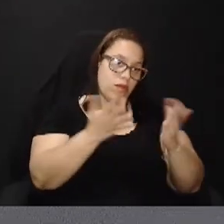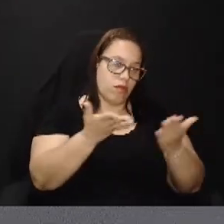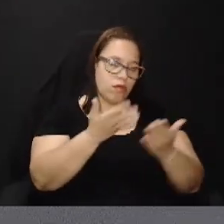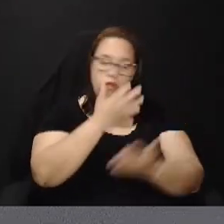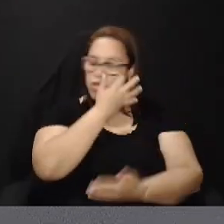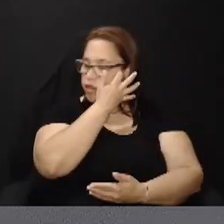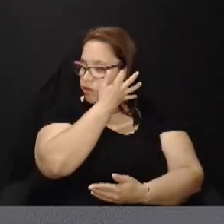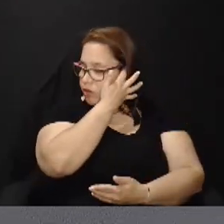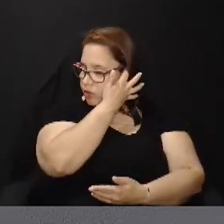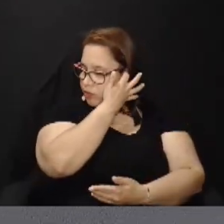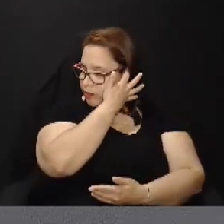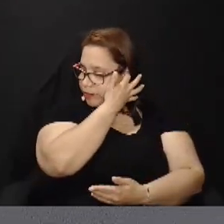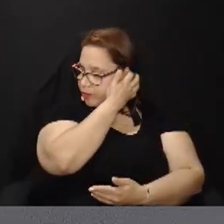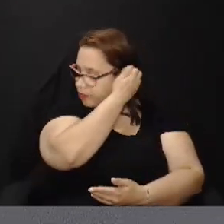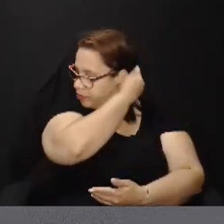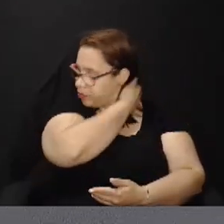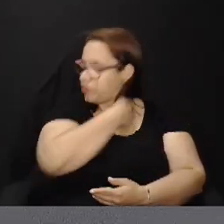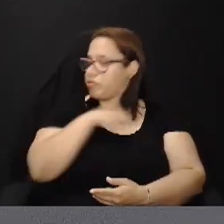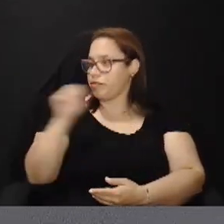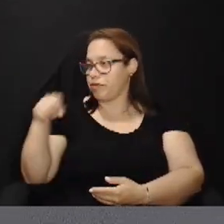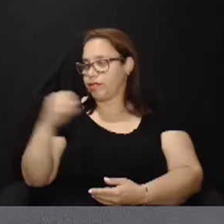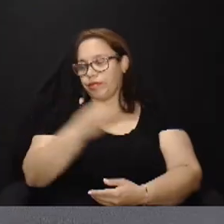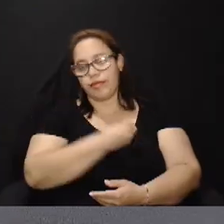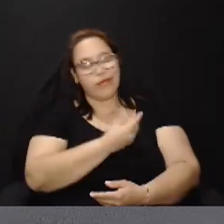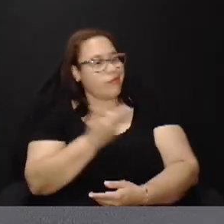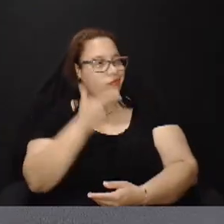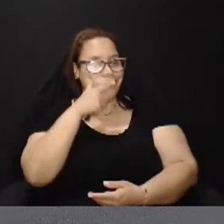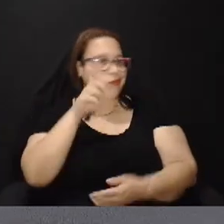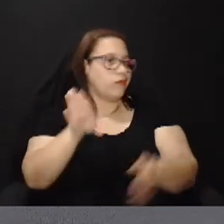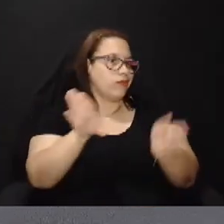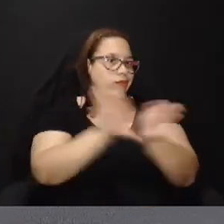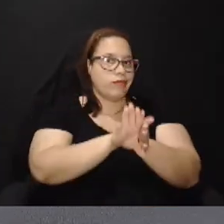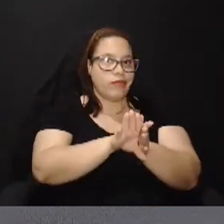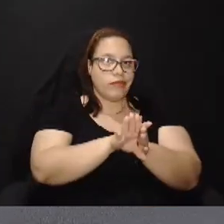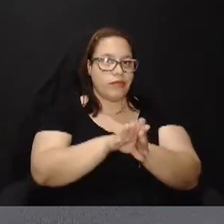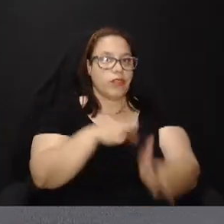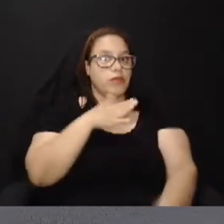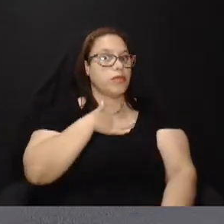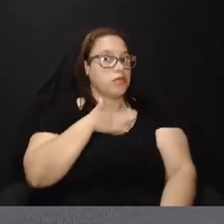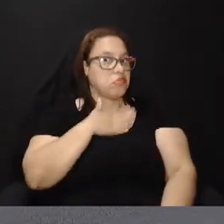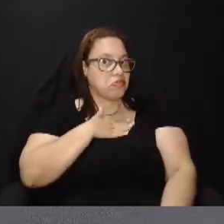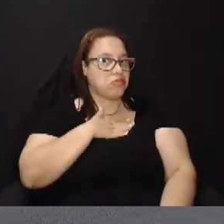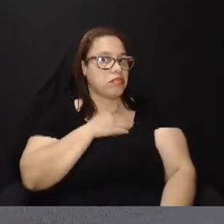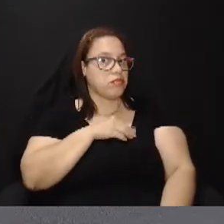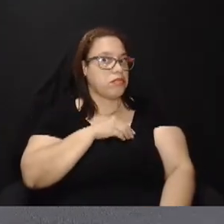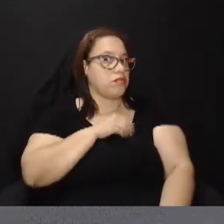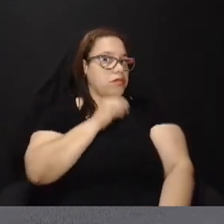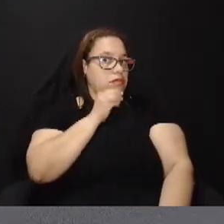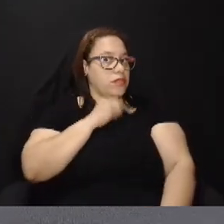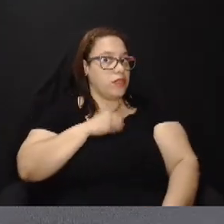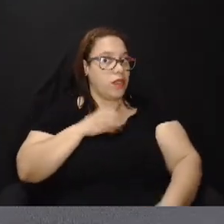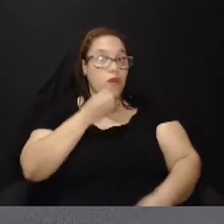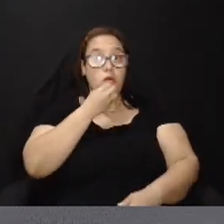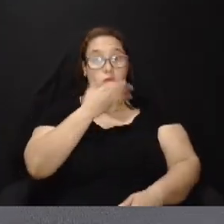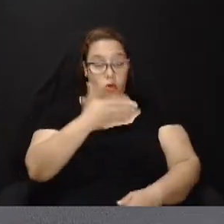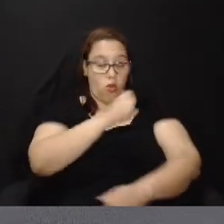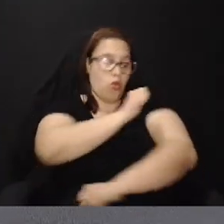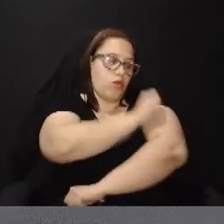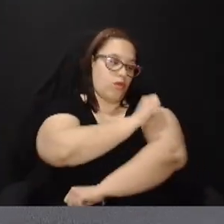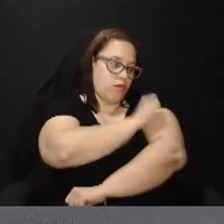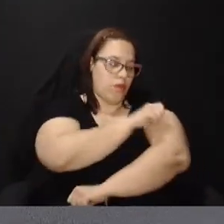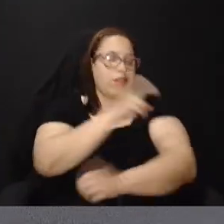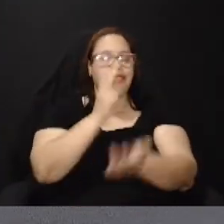que acontece? Essa pessoa às vezes não consegue ir. Eu lembro até no meu caso, eu sempre conto o meu caso, eu era um bom aluno, tá? Sempre fui um bom aluno, graças a